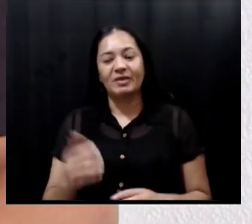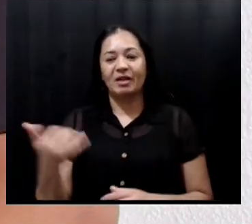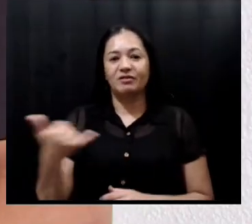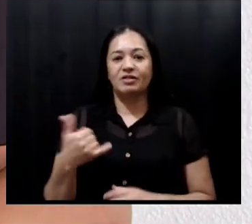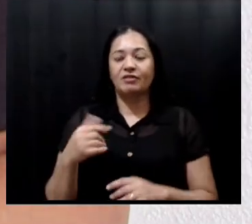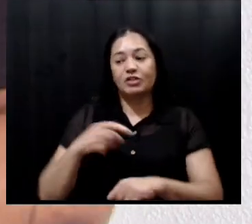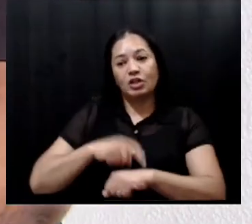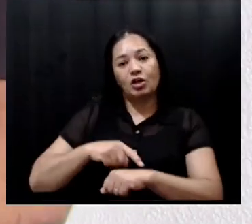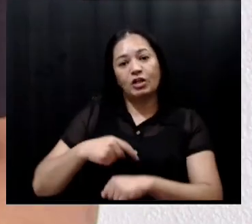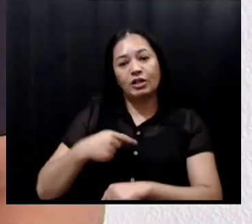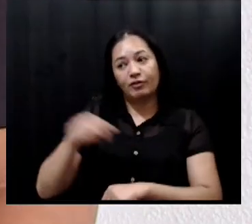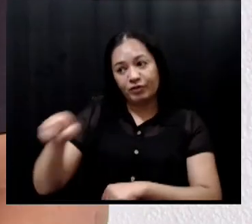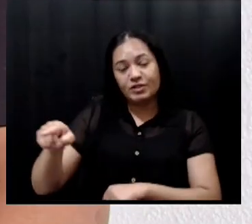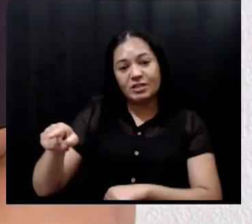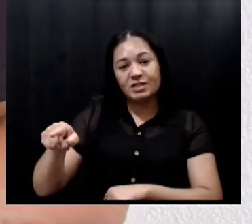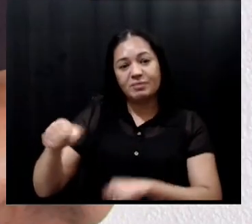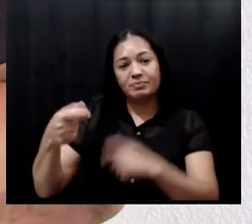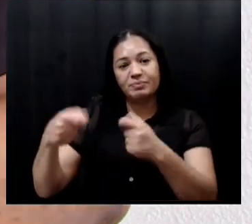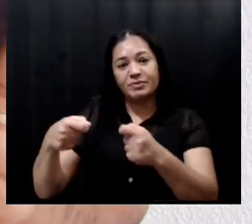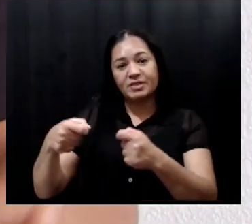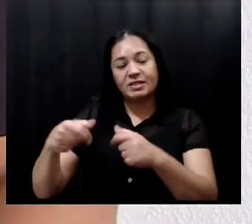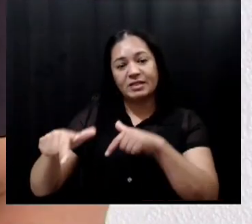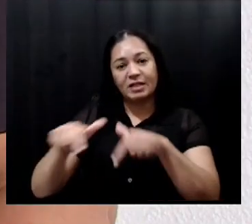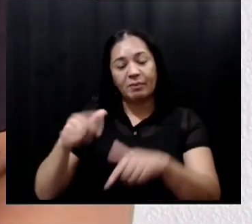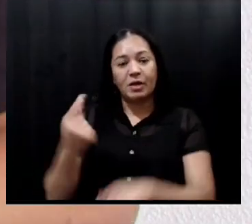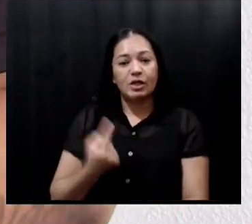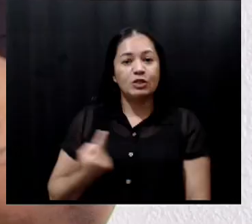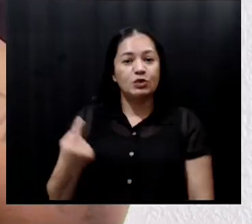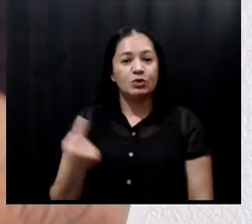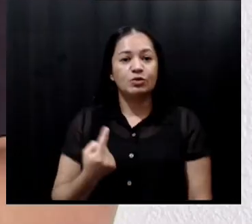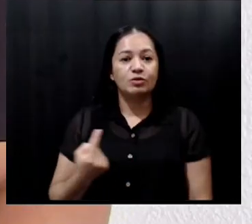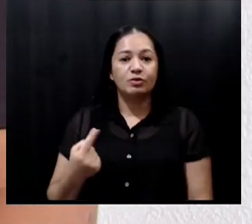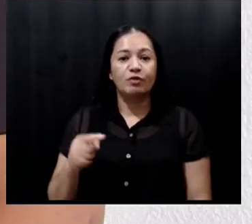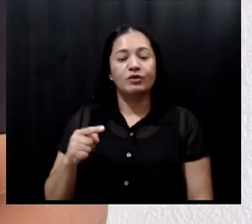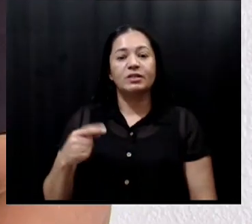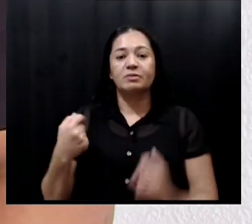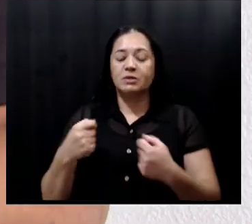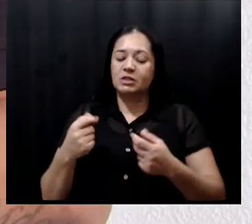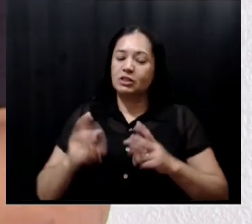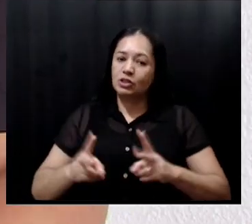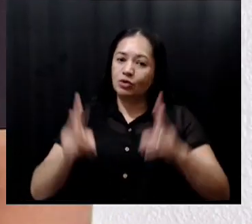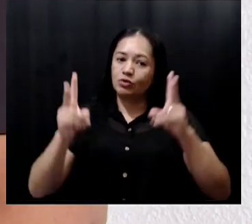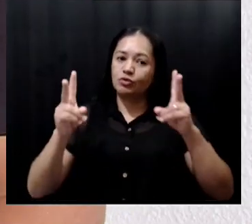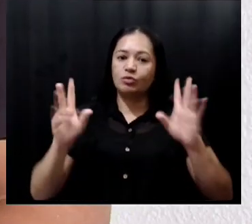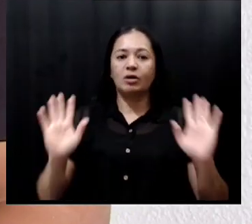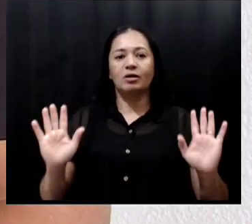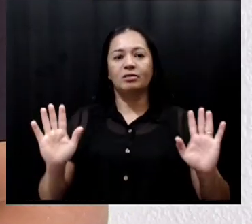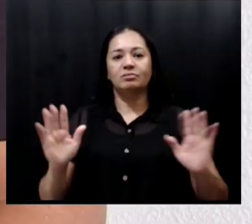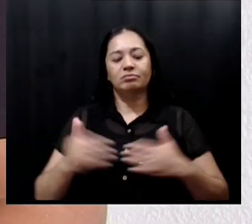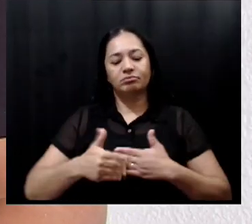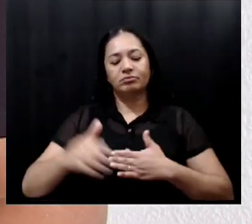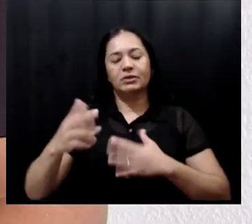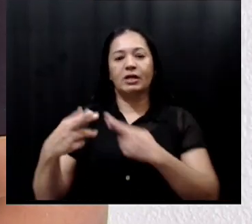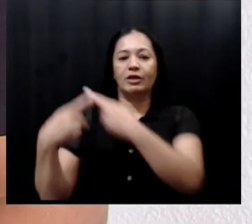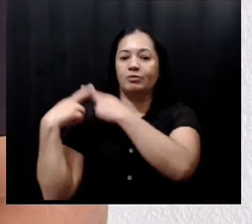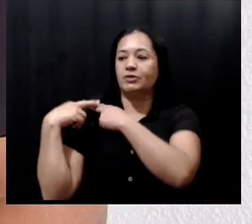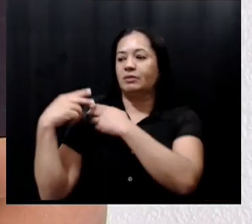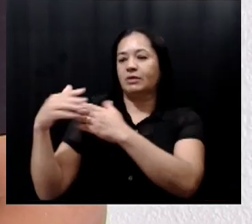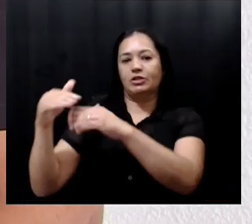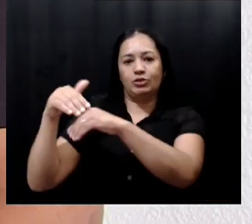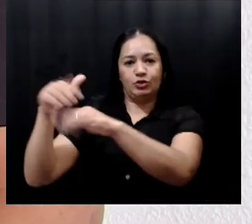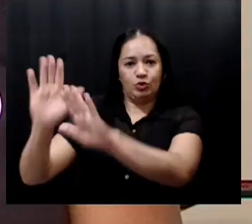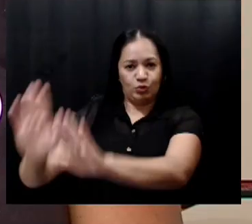você vai trabalhar sozinho e você vai tocar e o negócio daí pra frente é com você. Já está pronto para